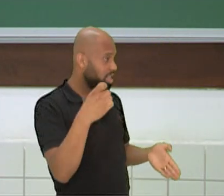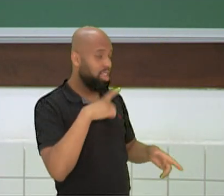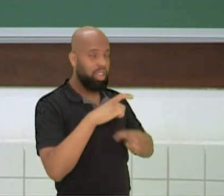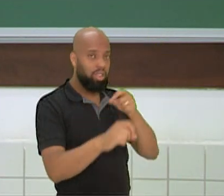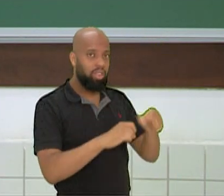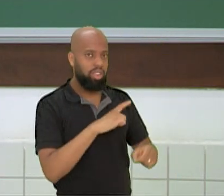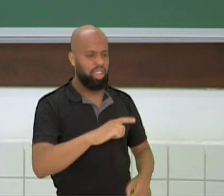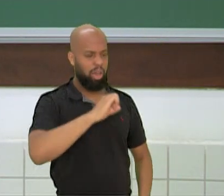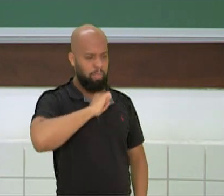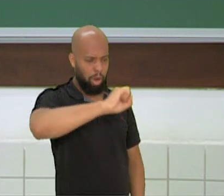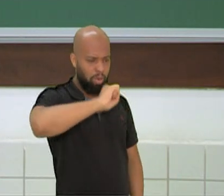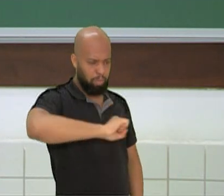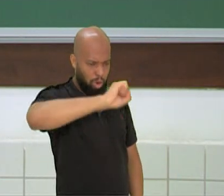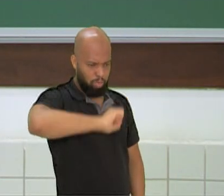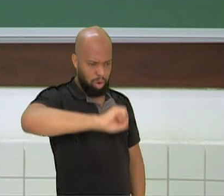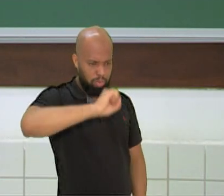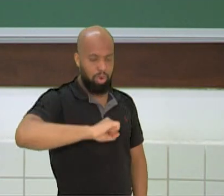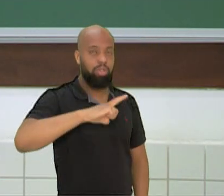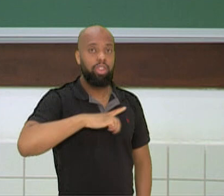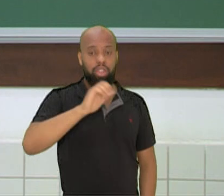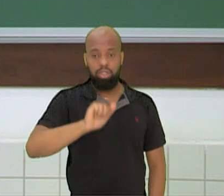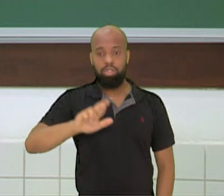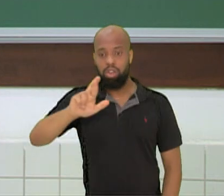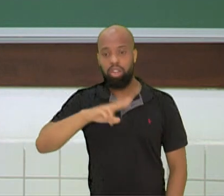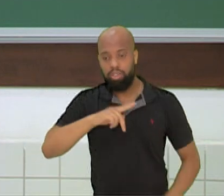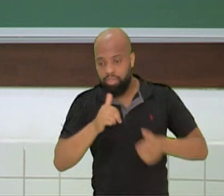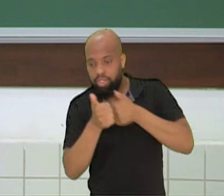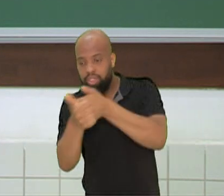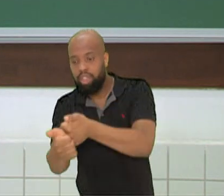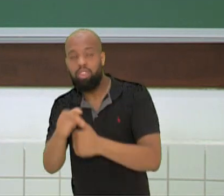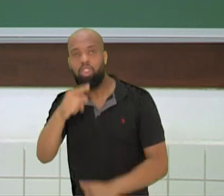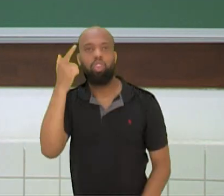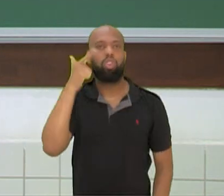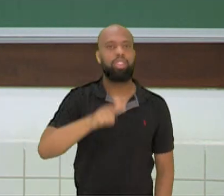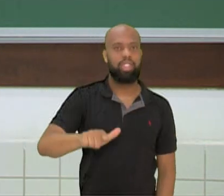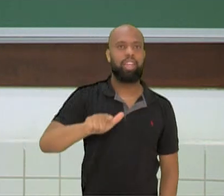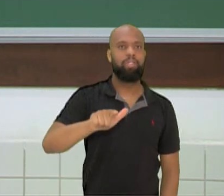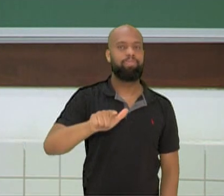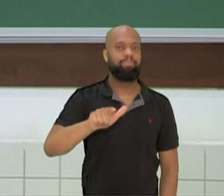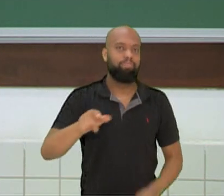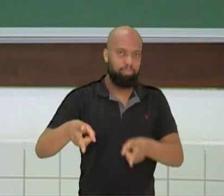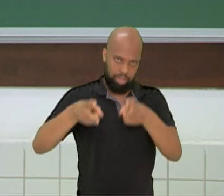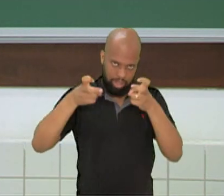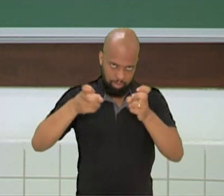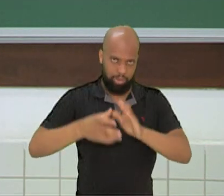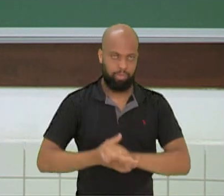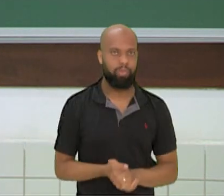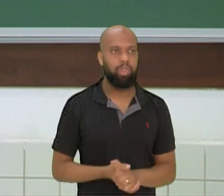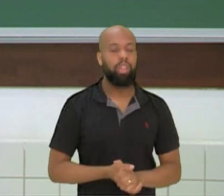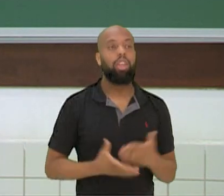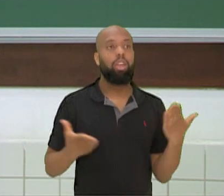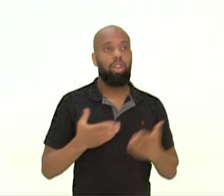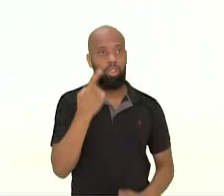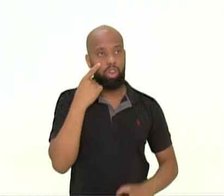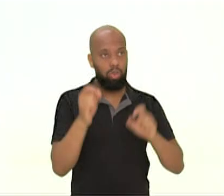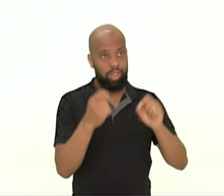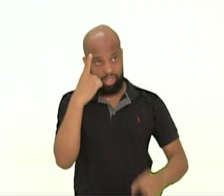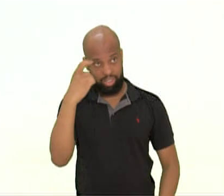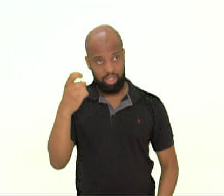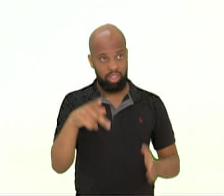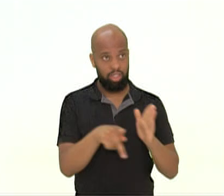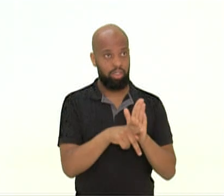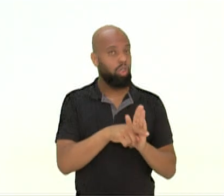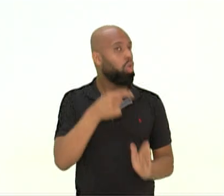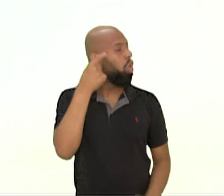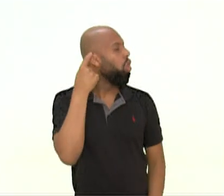seguir aquela tendência e você acaba ouvindo essa sonoridade, ok? Vamos avançando ali então? Olha o que temos ali, a ideia do